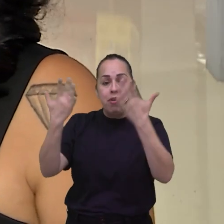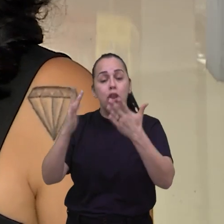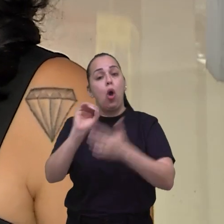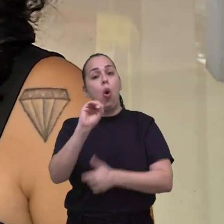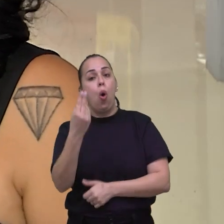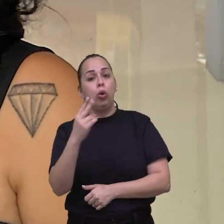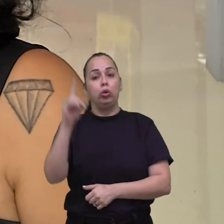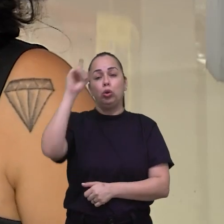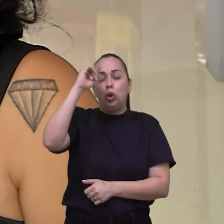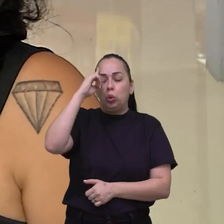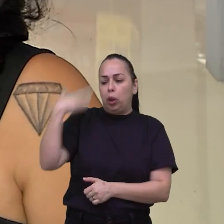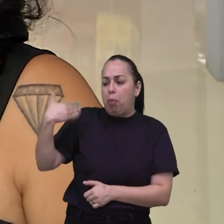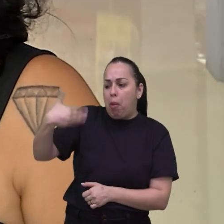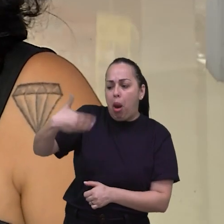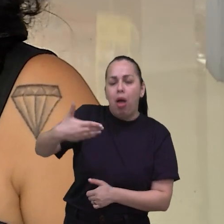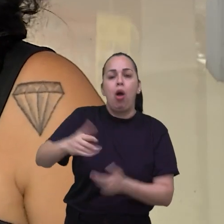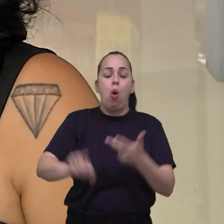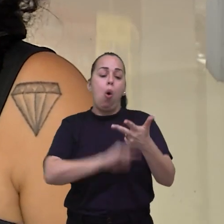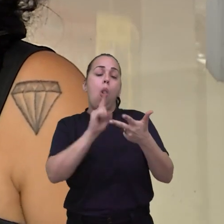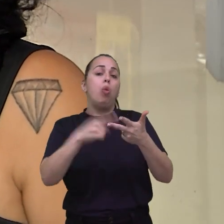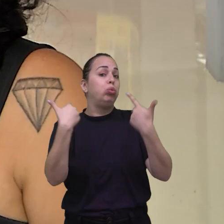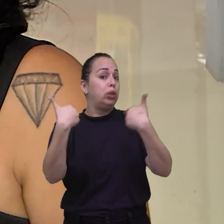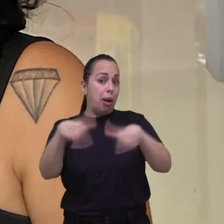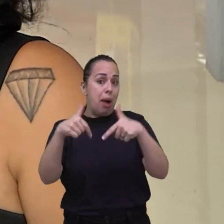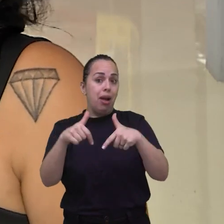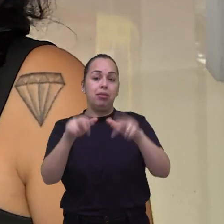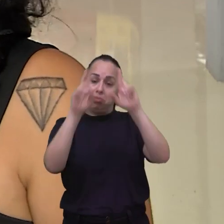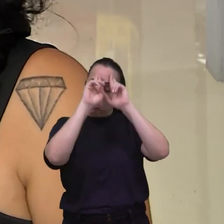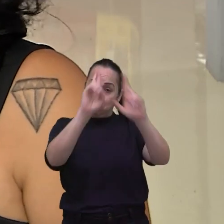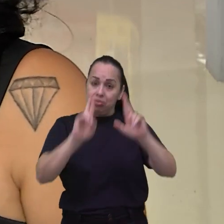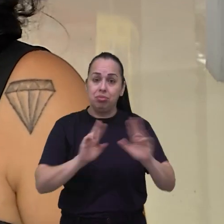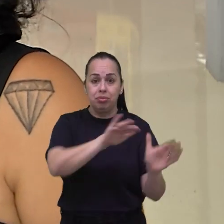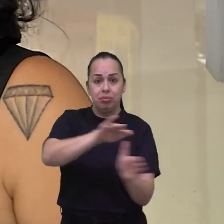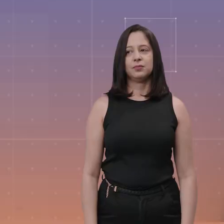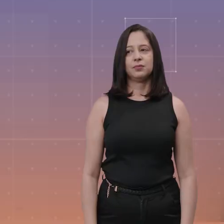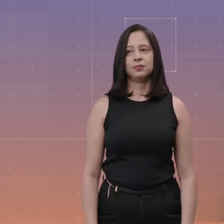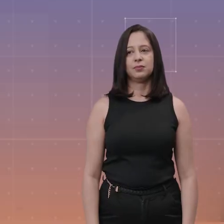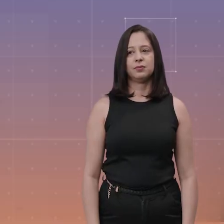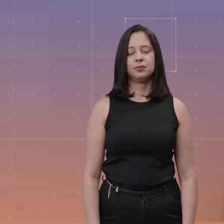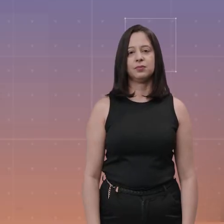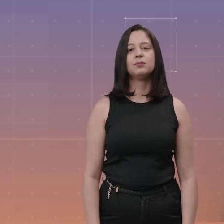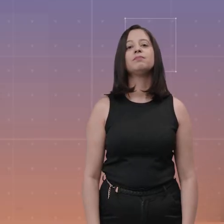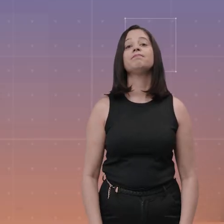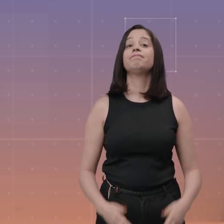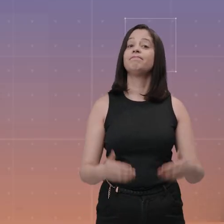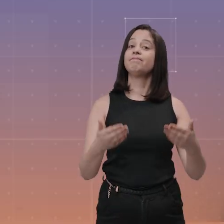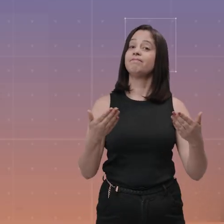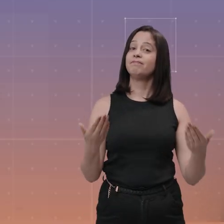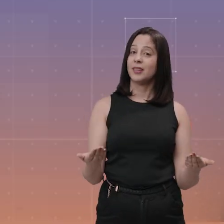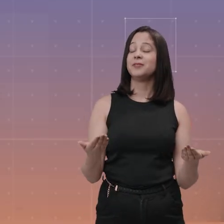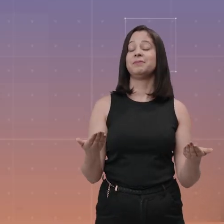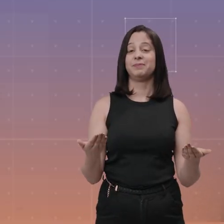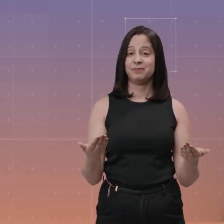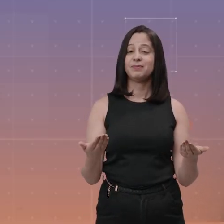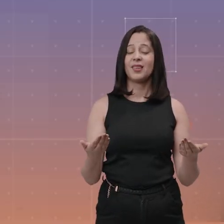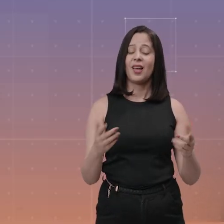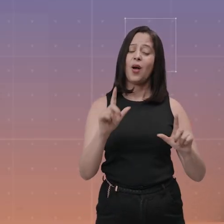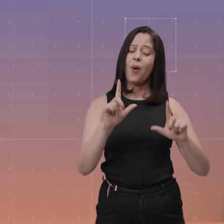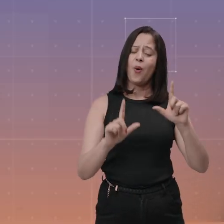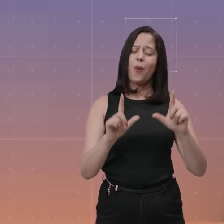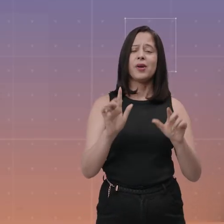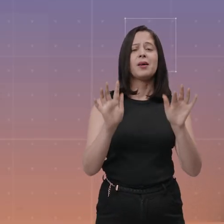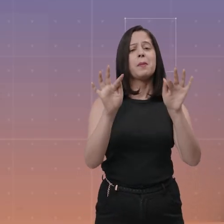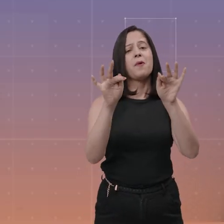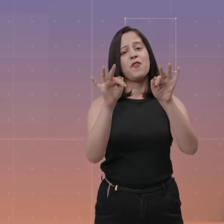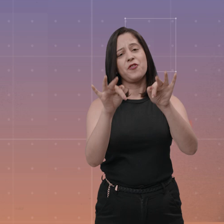nos eventos, no nosso dia a dia ou levando como trabalho também. Bom, gente, termina aqui a última